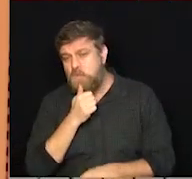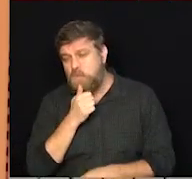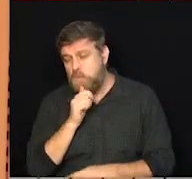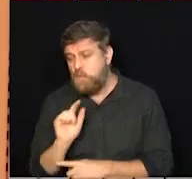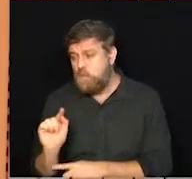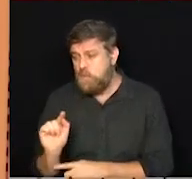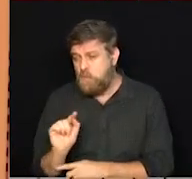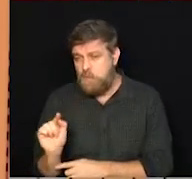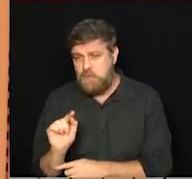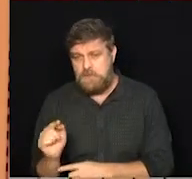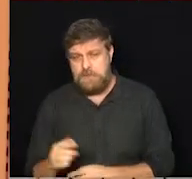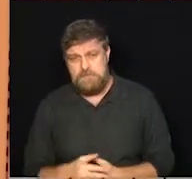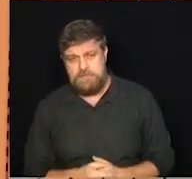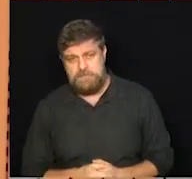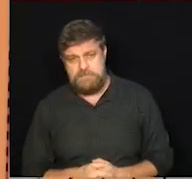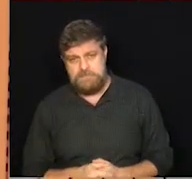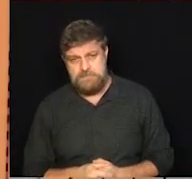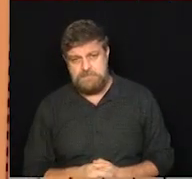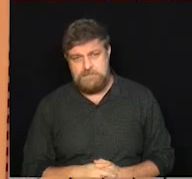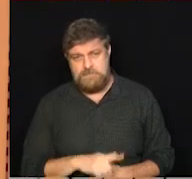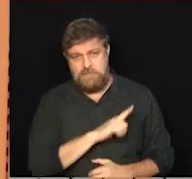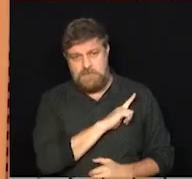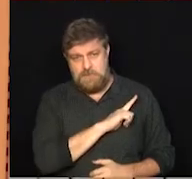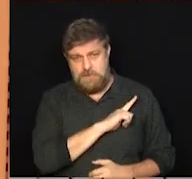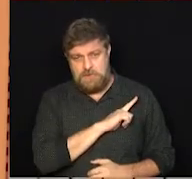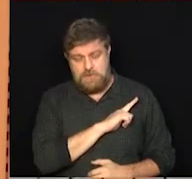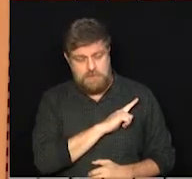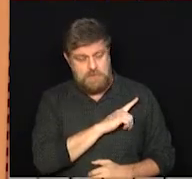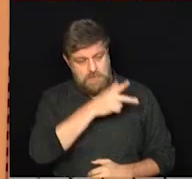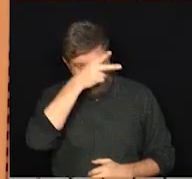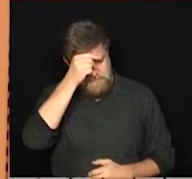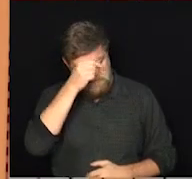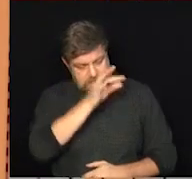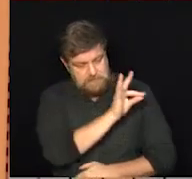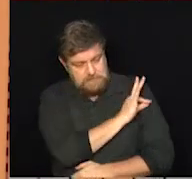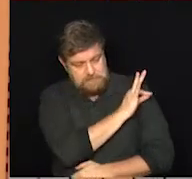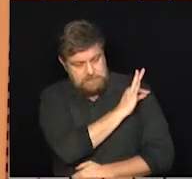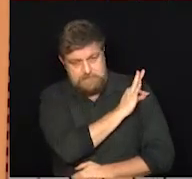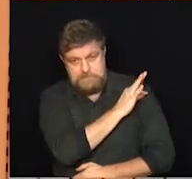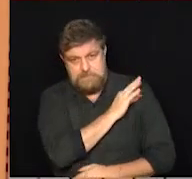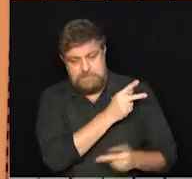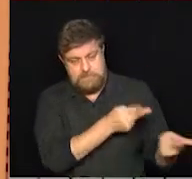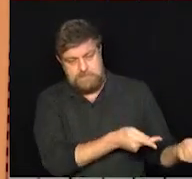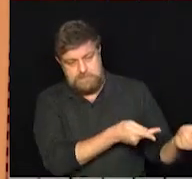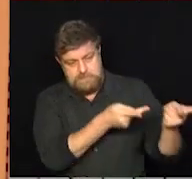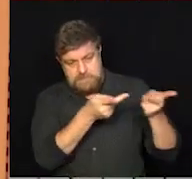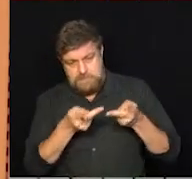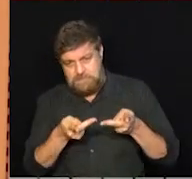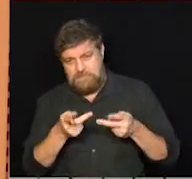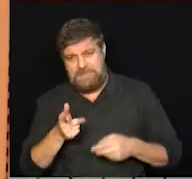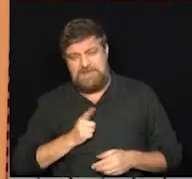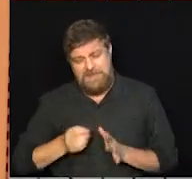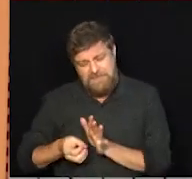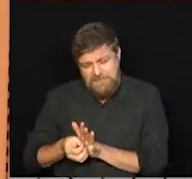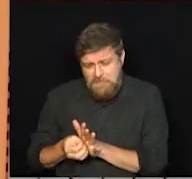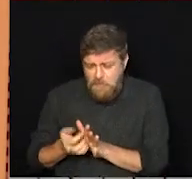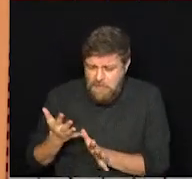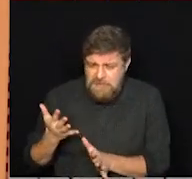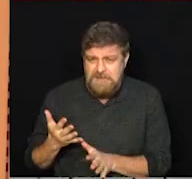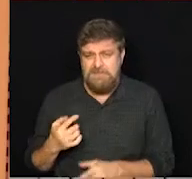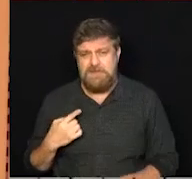que o governo Municipal convidado por várias vezes